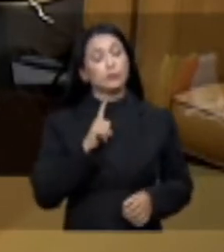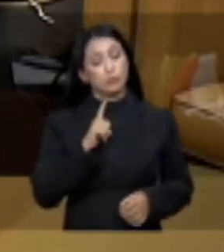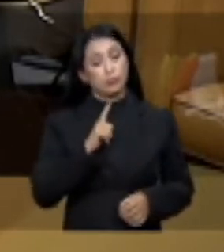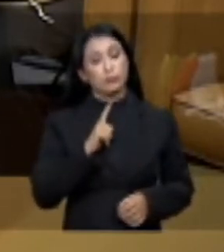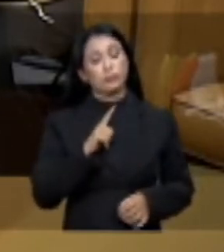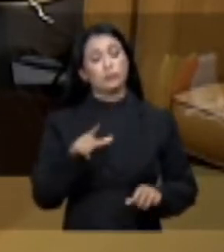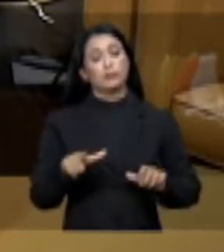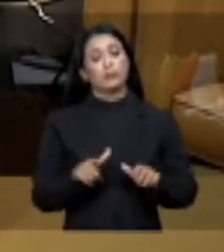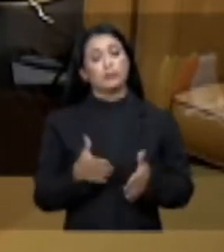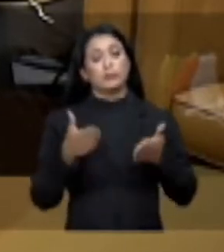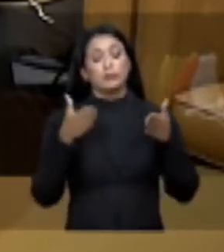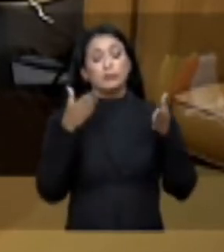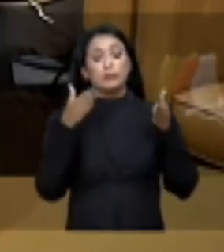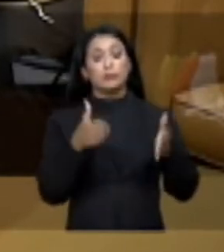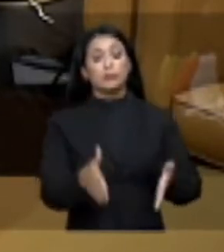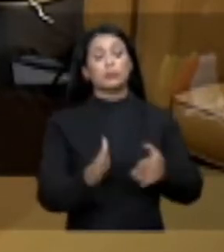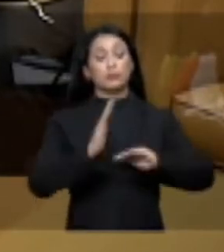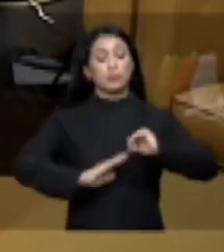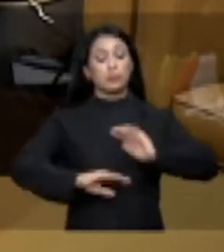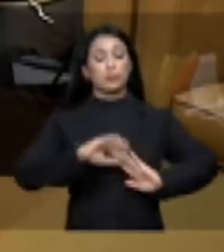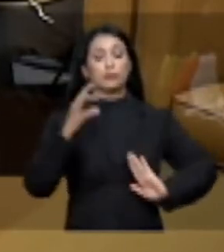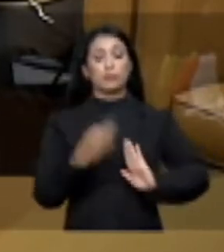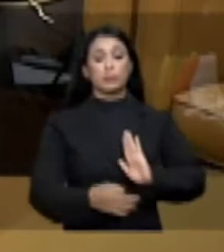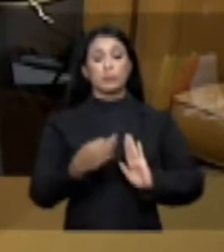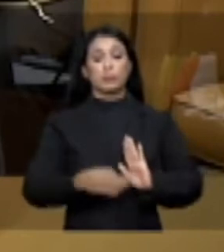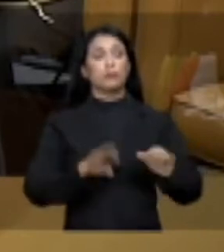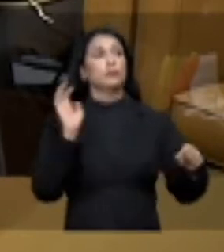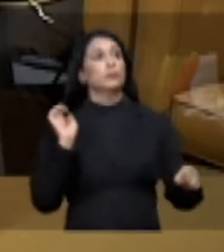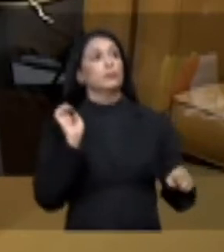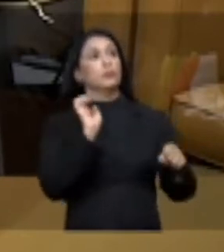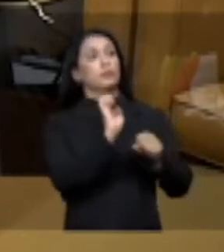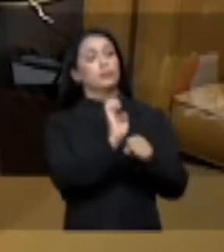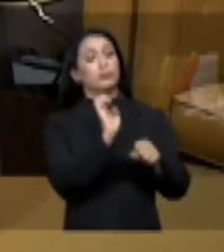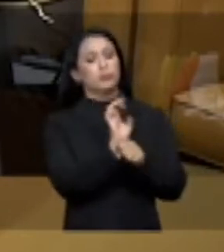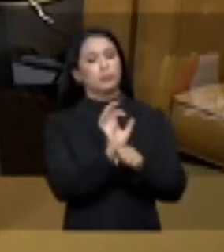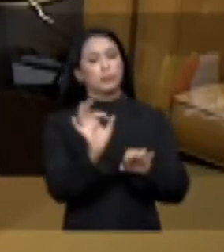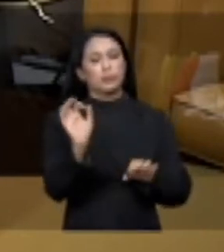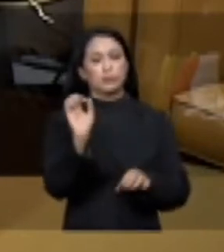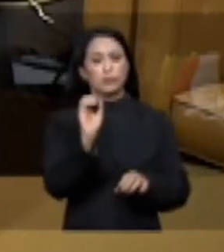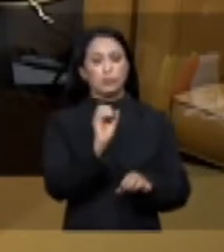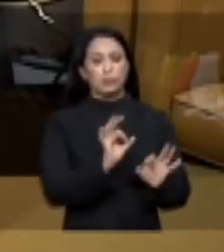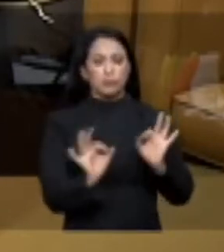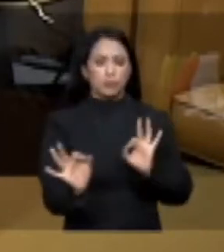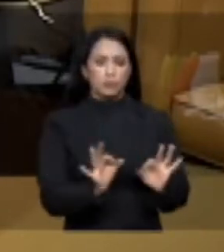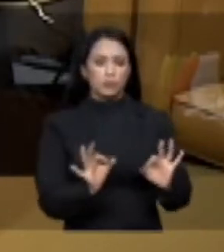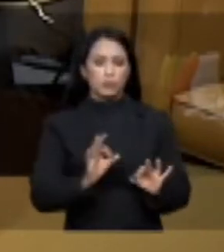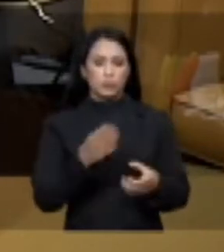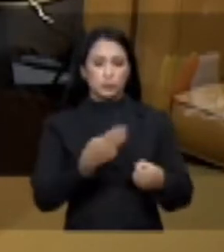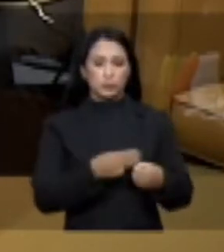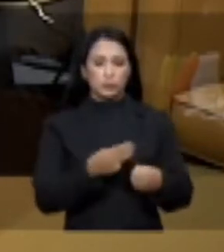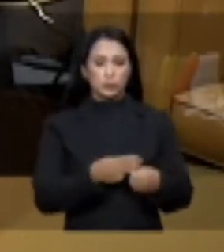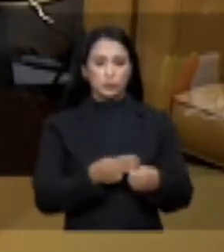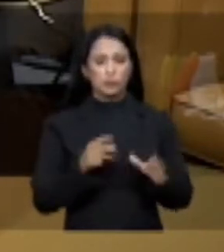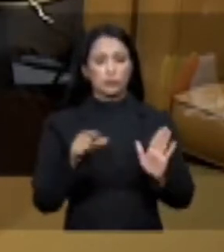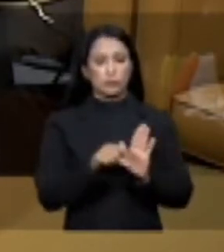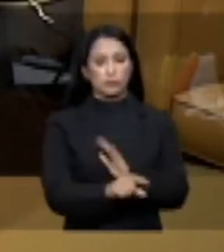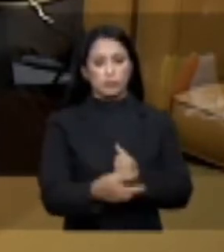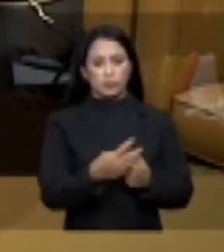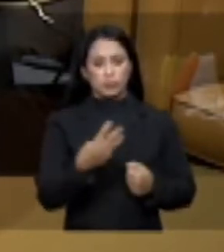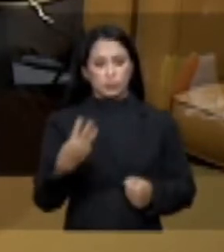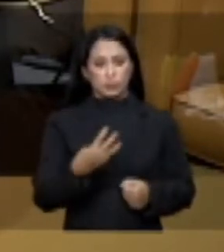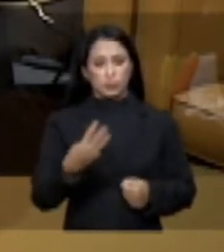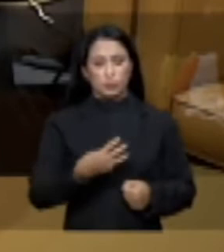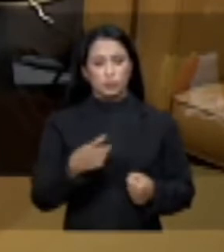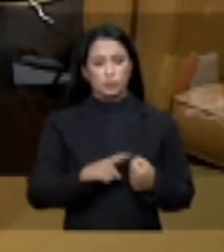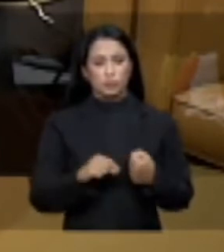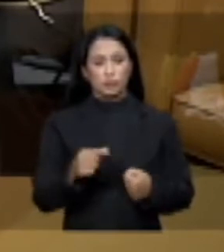na prestação regionalizada no âmbito da competência dos estados de organização municipal, tal como previsto no parágrafo 3º do artigo 25